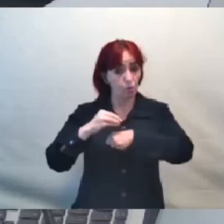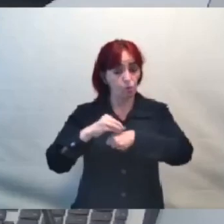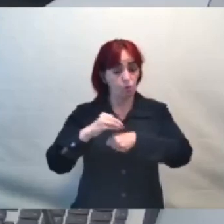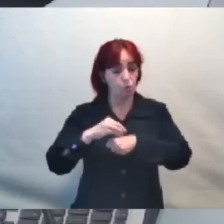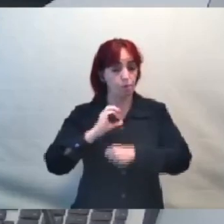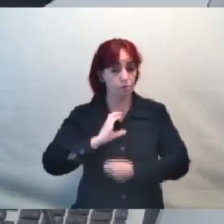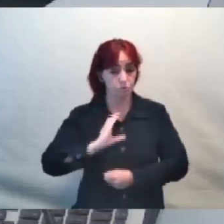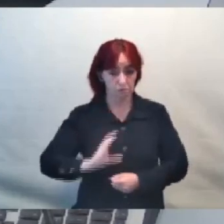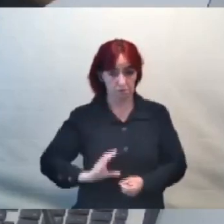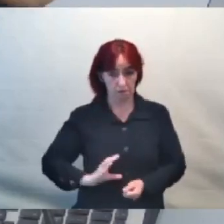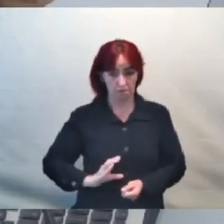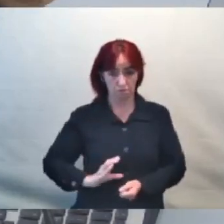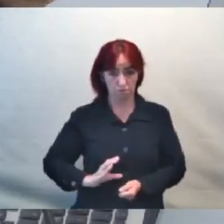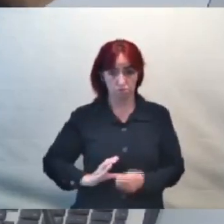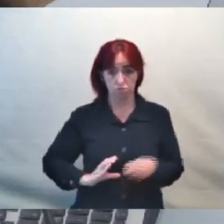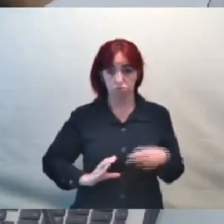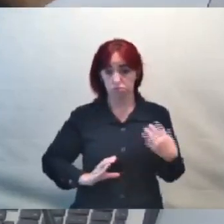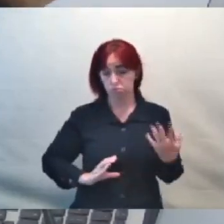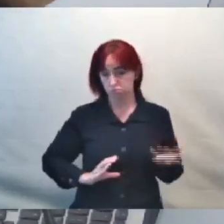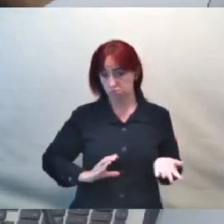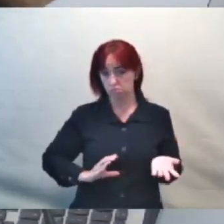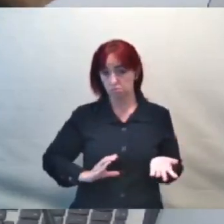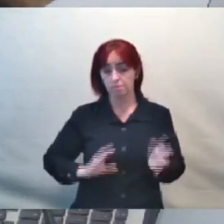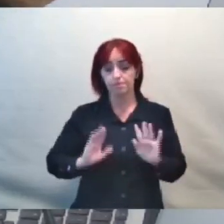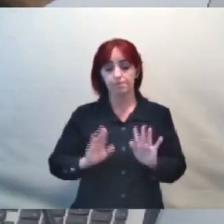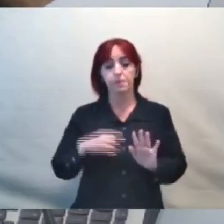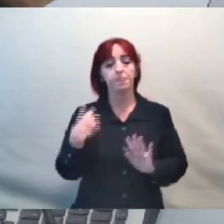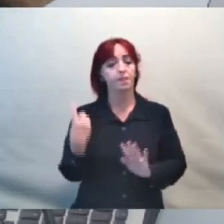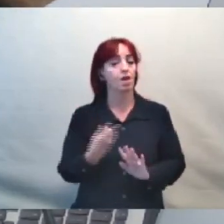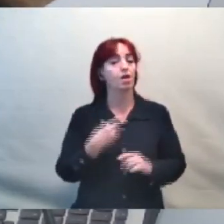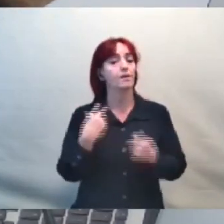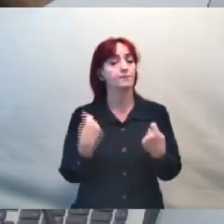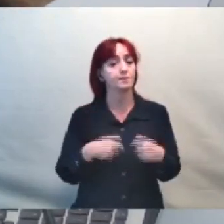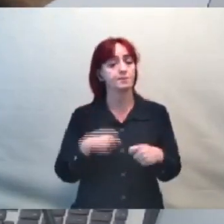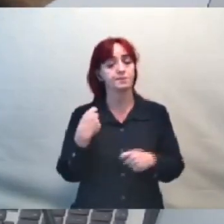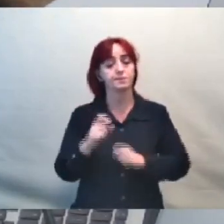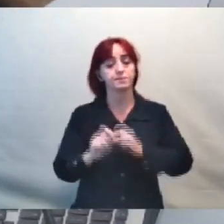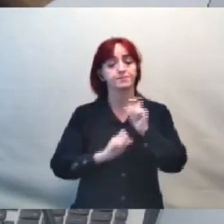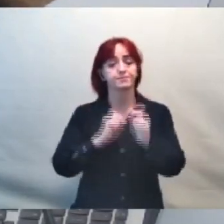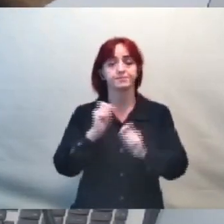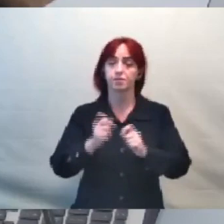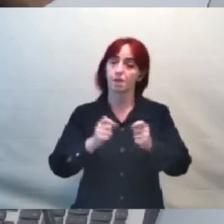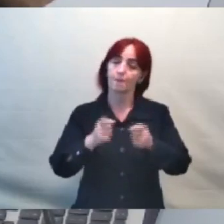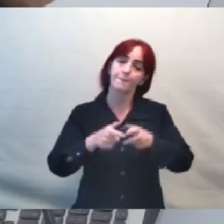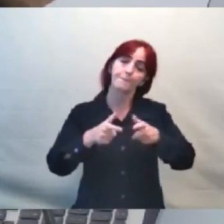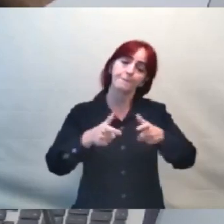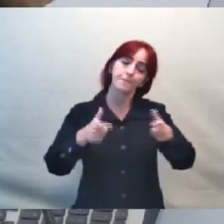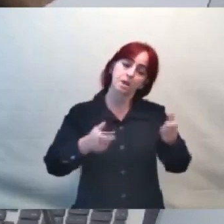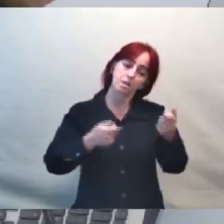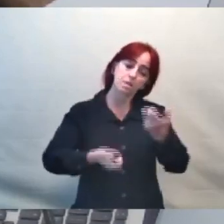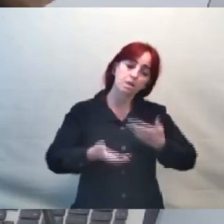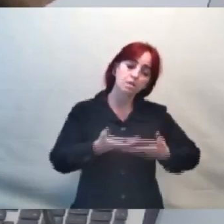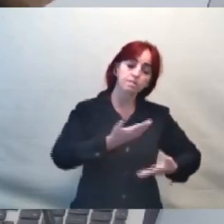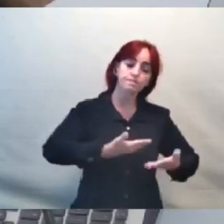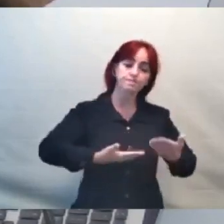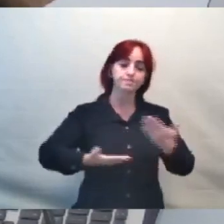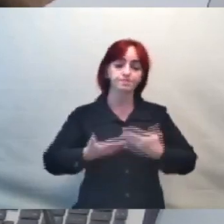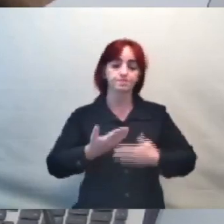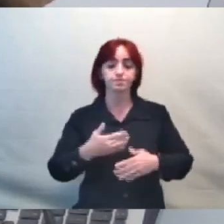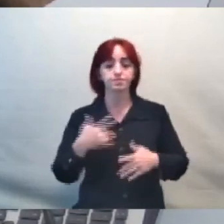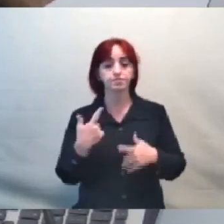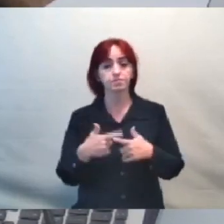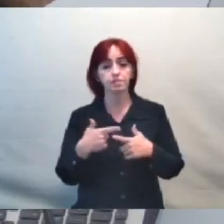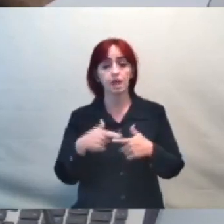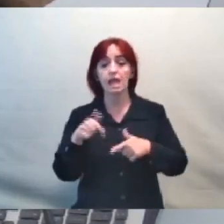Sim. Então, a gente precisa de uma ampla cooperação, porque, assim, essas ações de